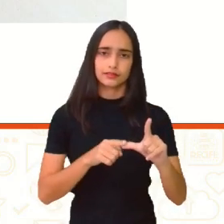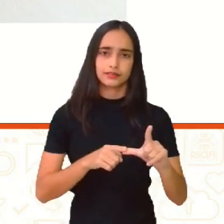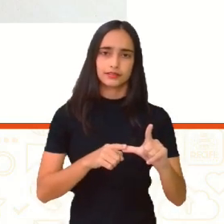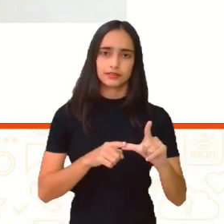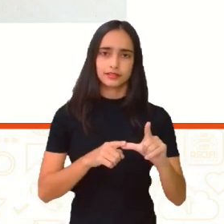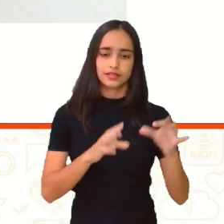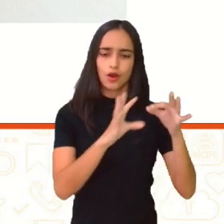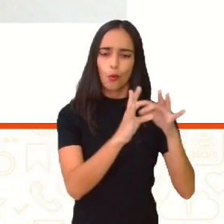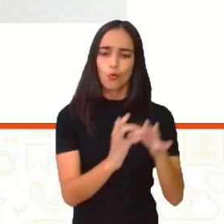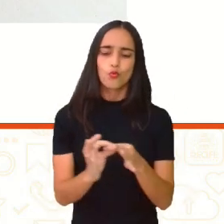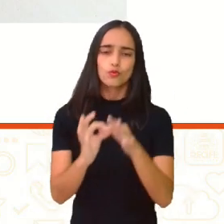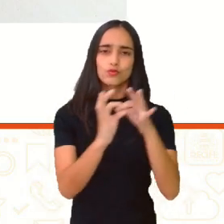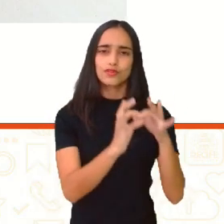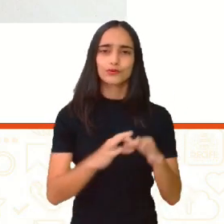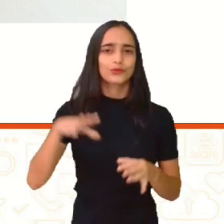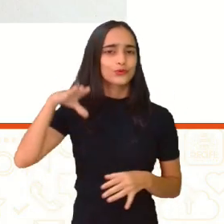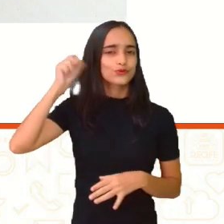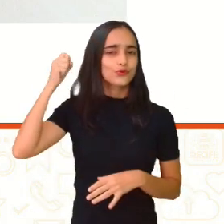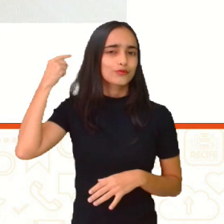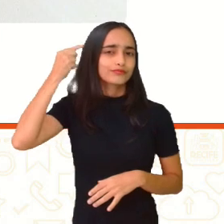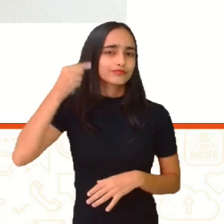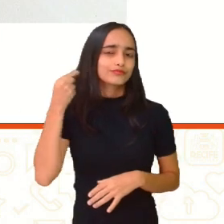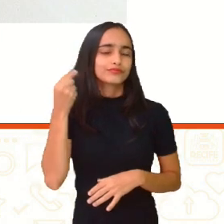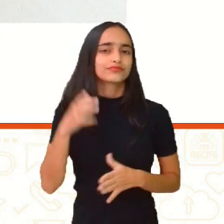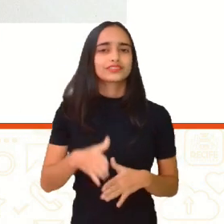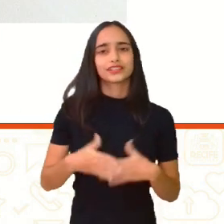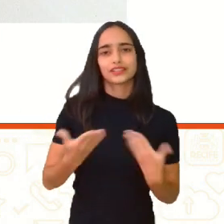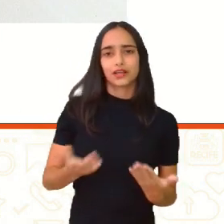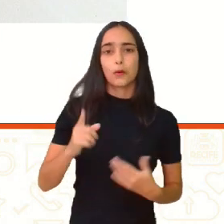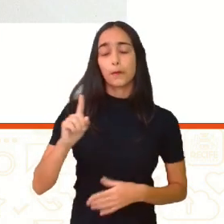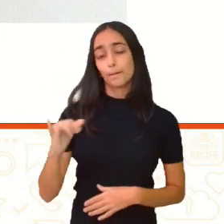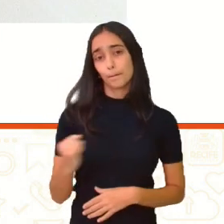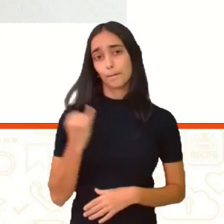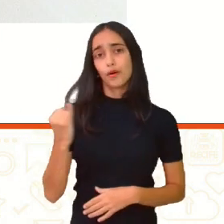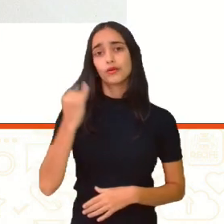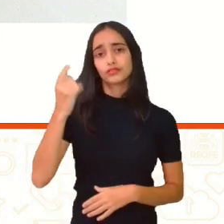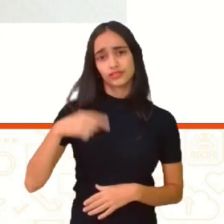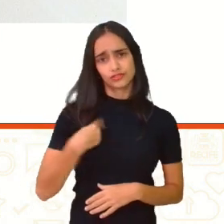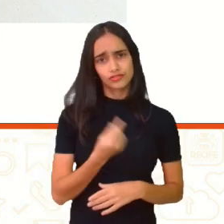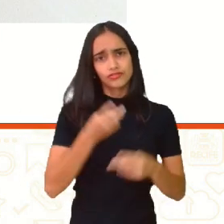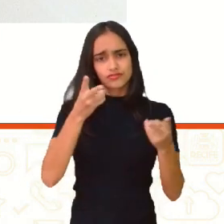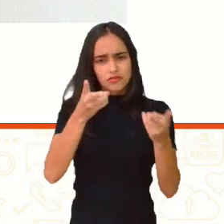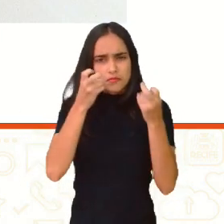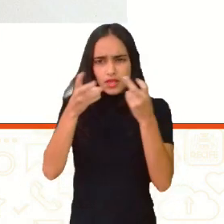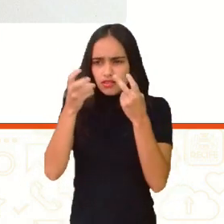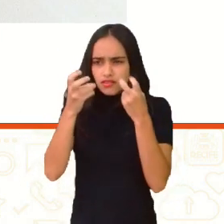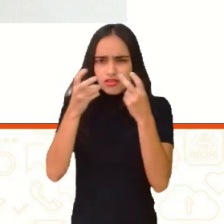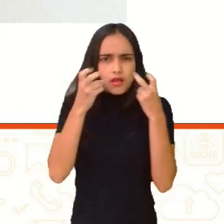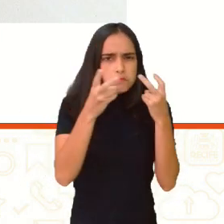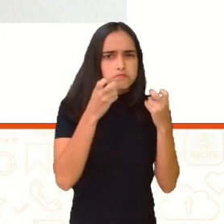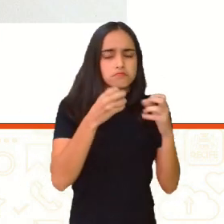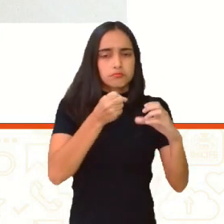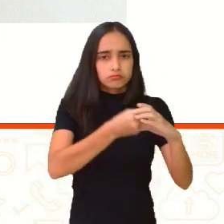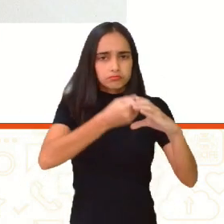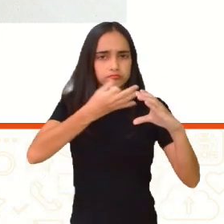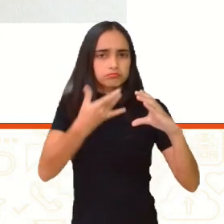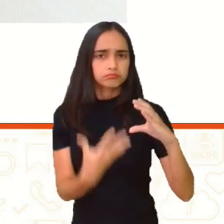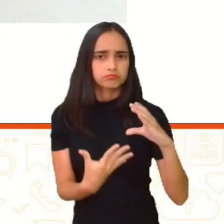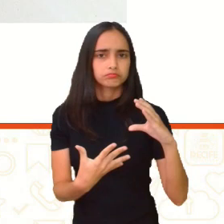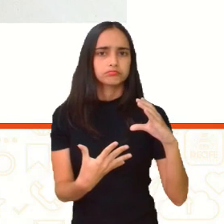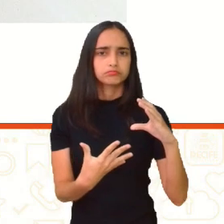gente faz pauta sonora. Então, é muito importante que a gente perceba essas características na